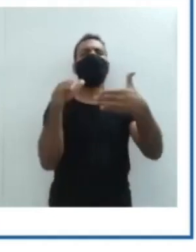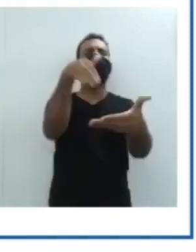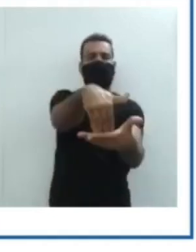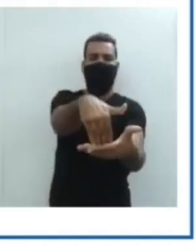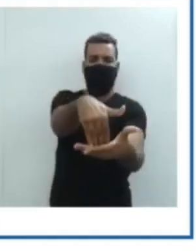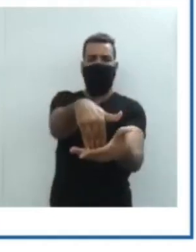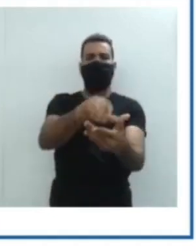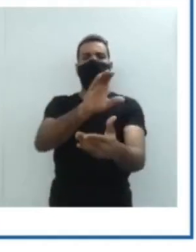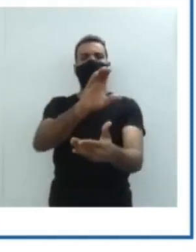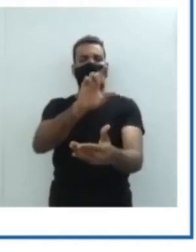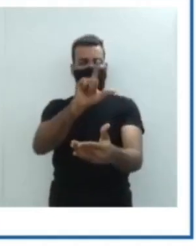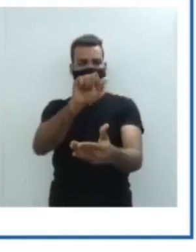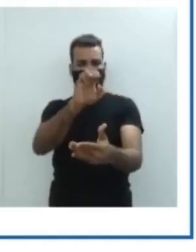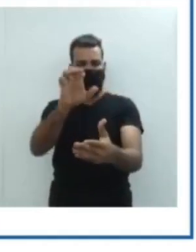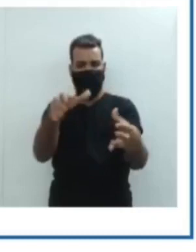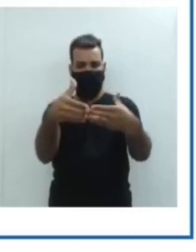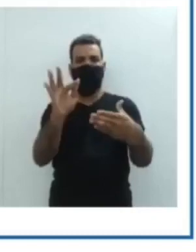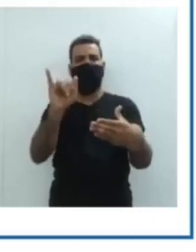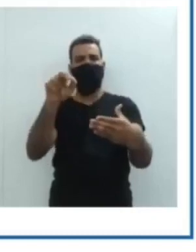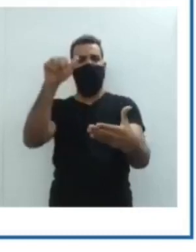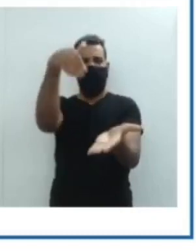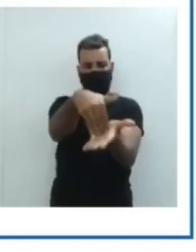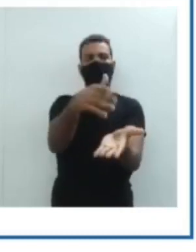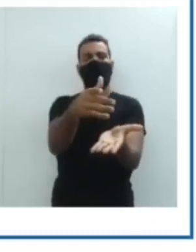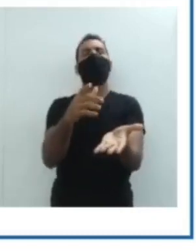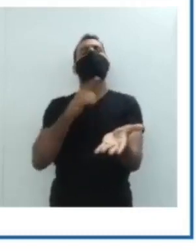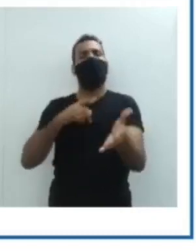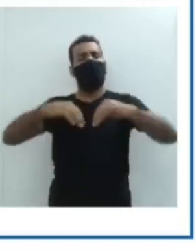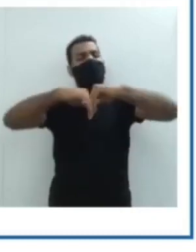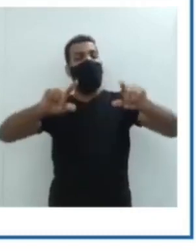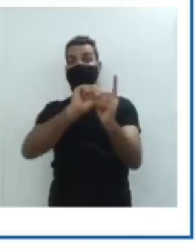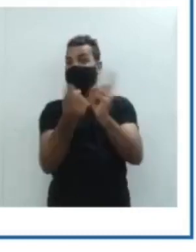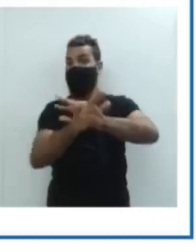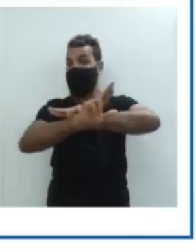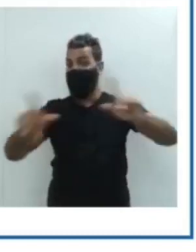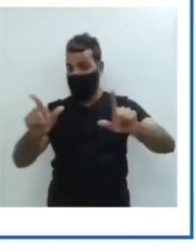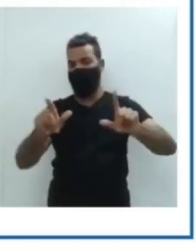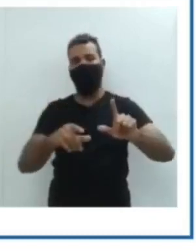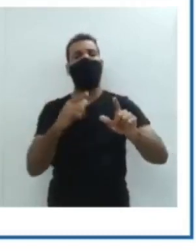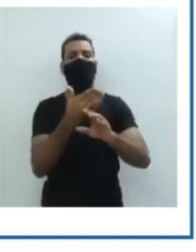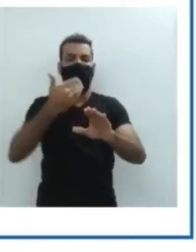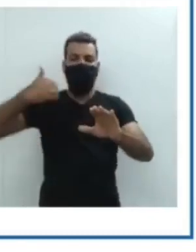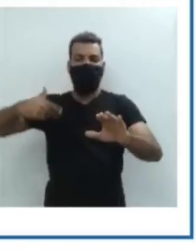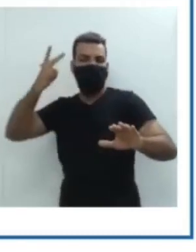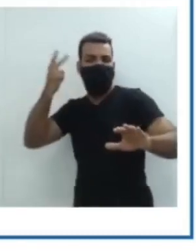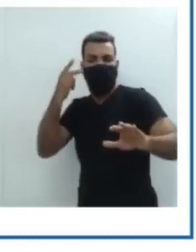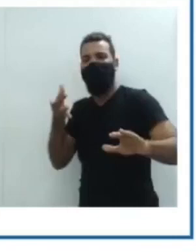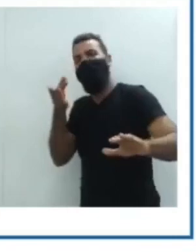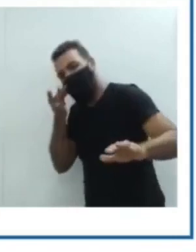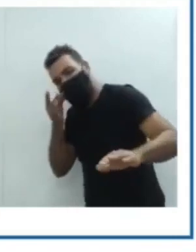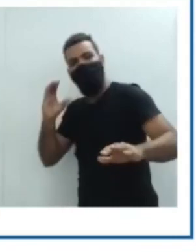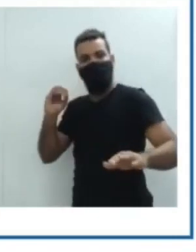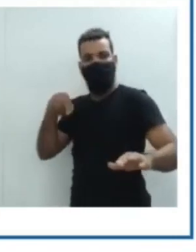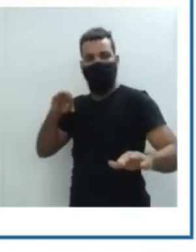da classe abstrata é a classe final ele se diferencia das classes comuns ou das classes concretas